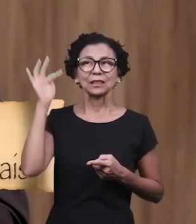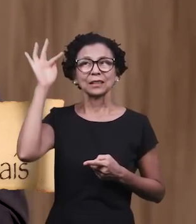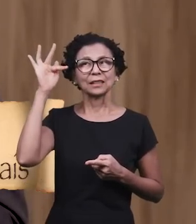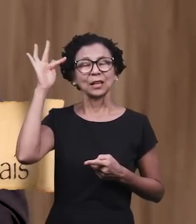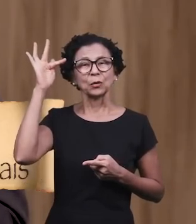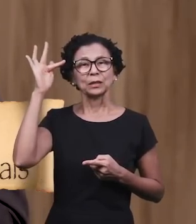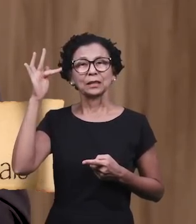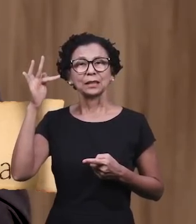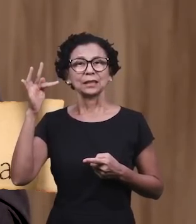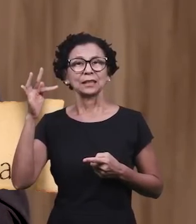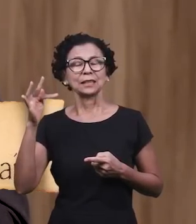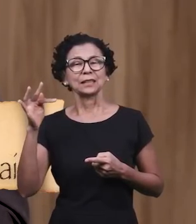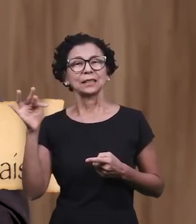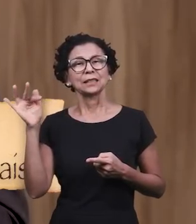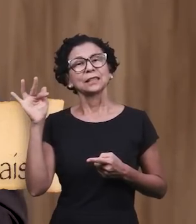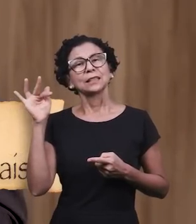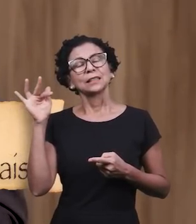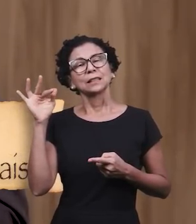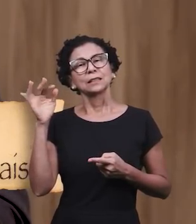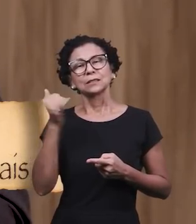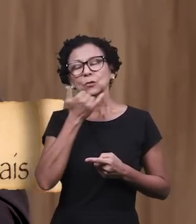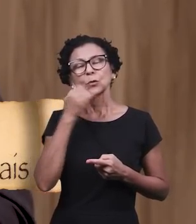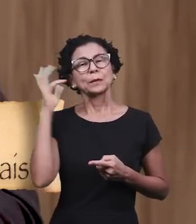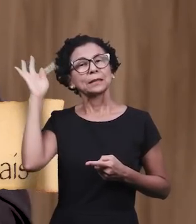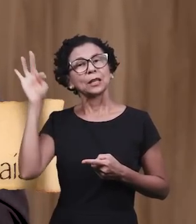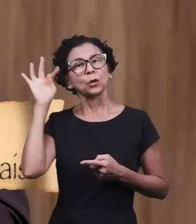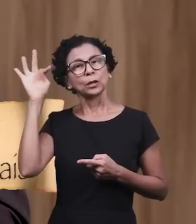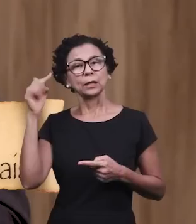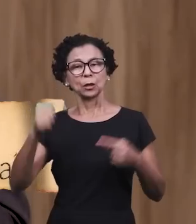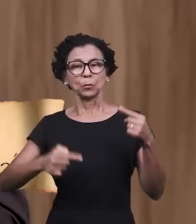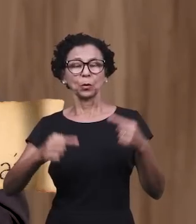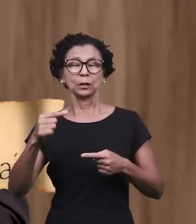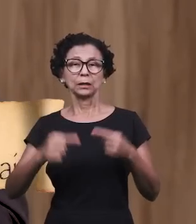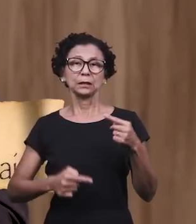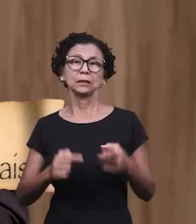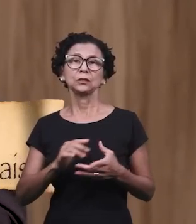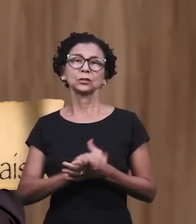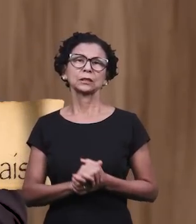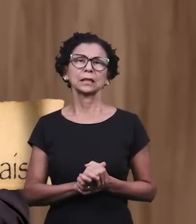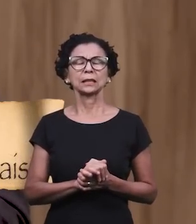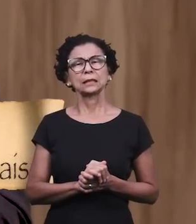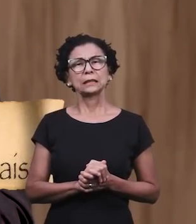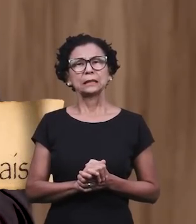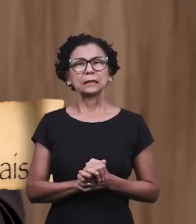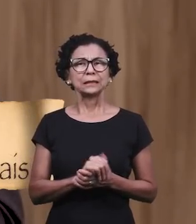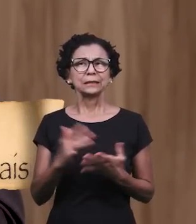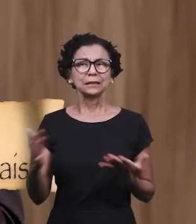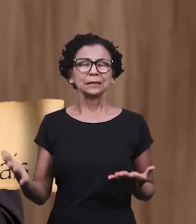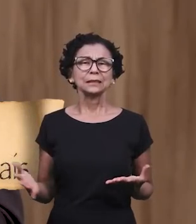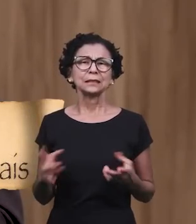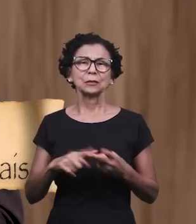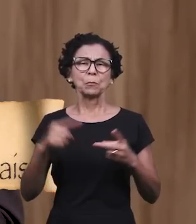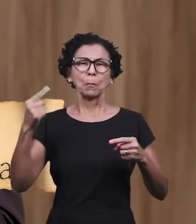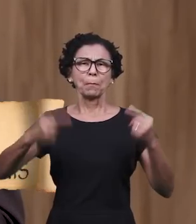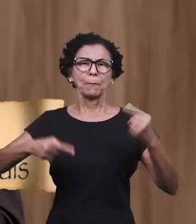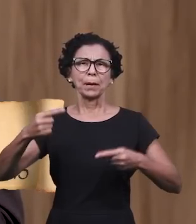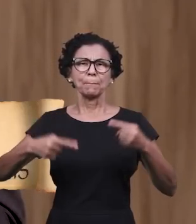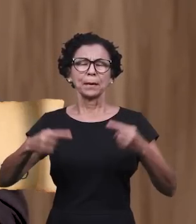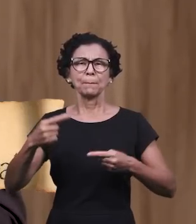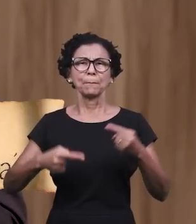Então, dessa maneira, eu me sinto assim muito grato ao Senhor e glorifico o